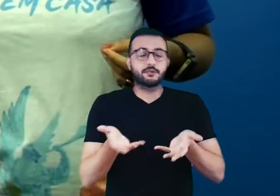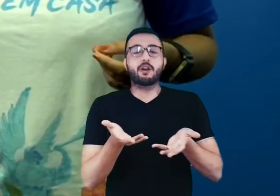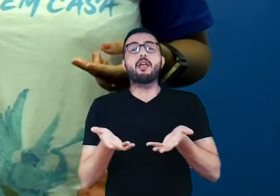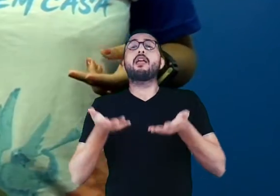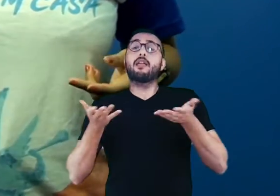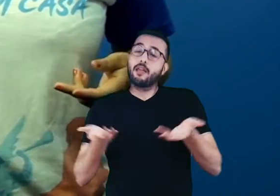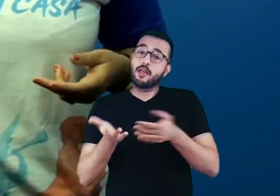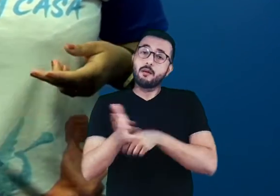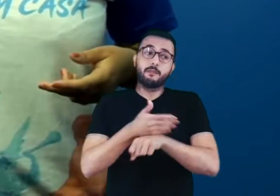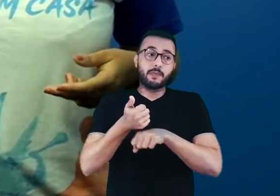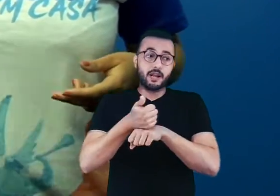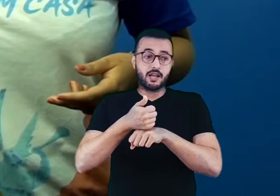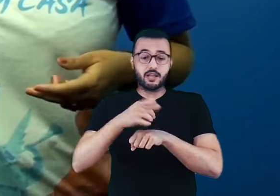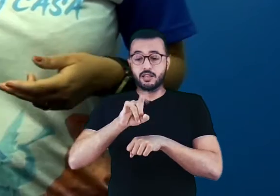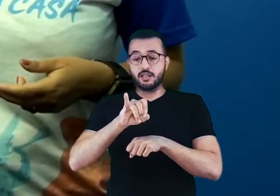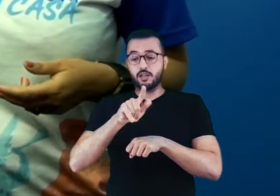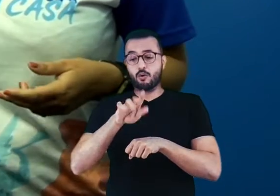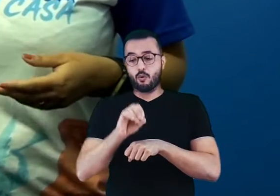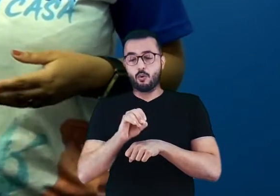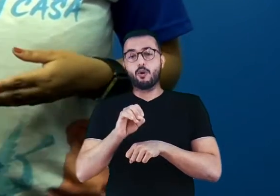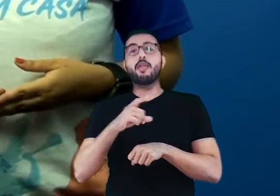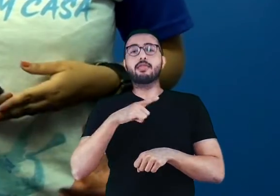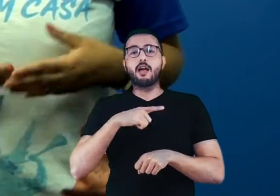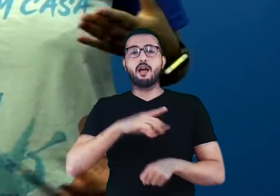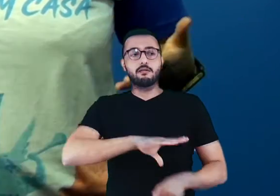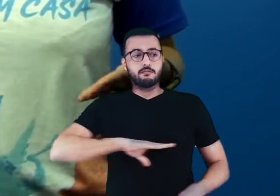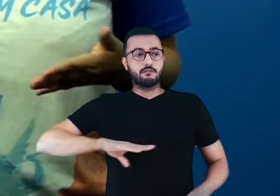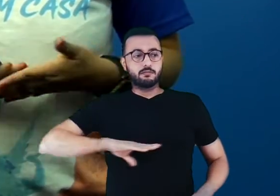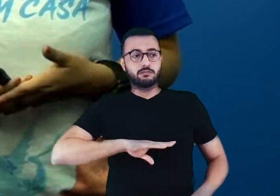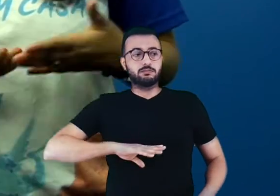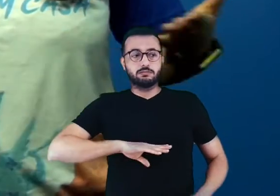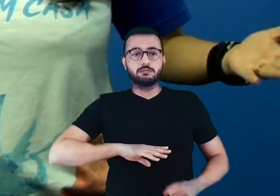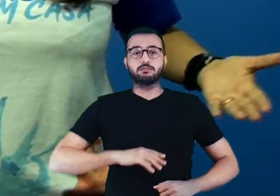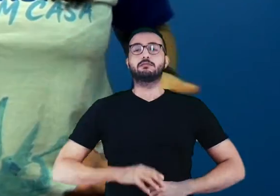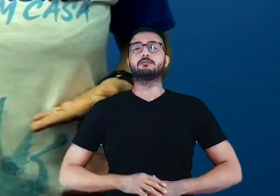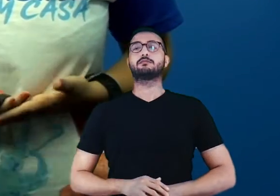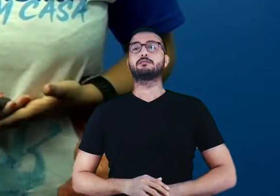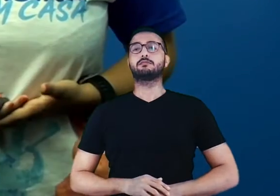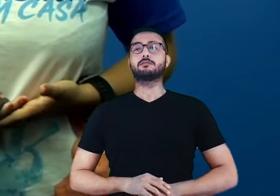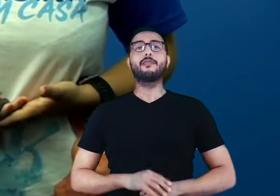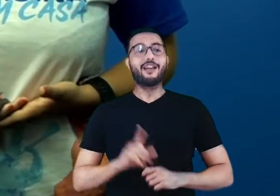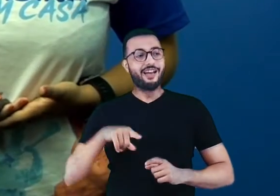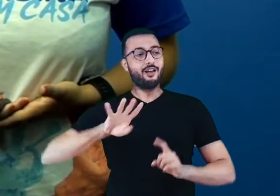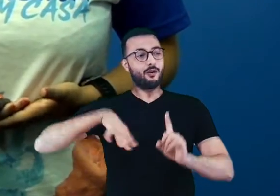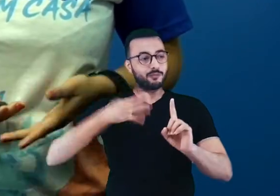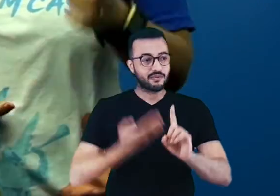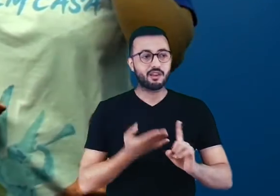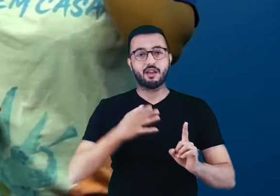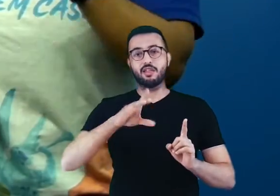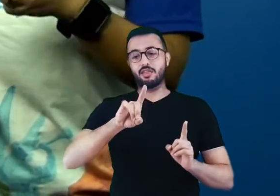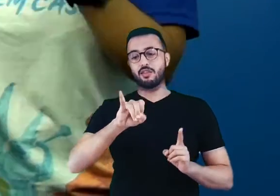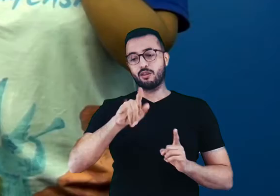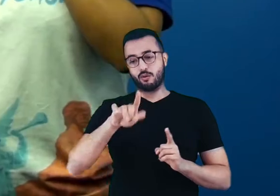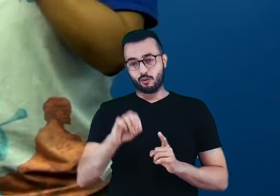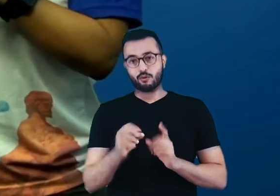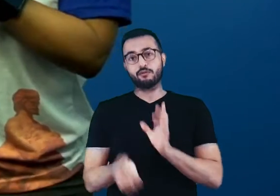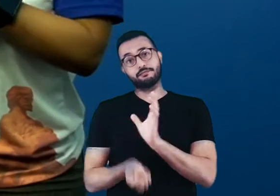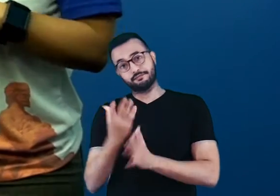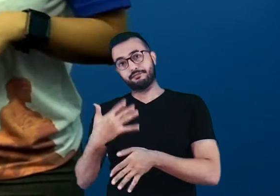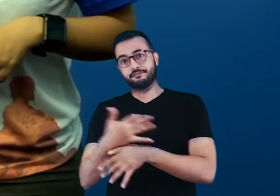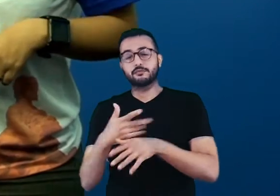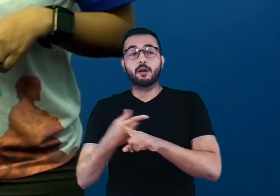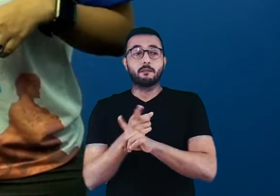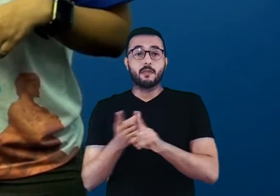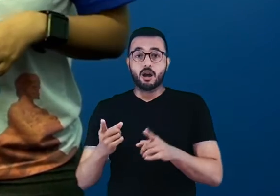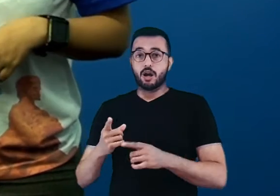na Praça Diogo de Braga há um busto dele, né, em sua homenagem pela fundação da nossa cidade, mas somente esse